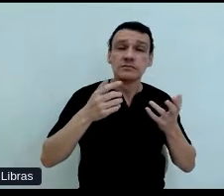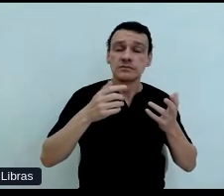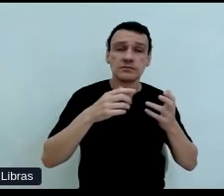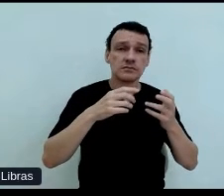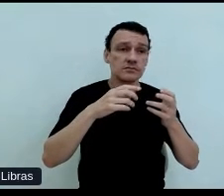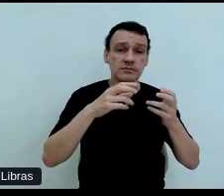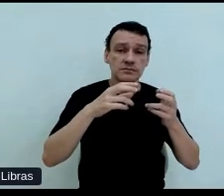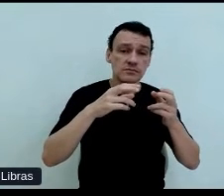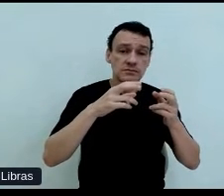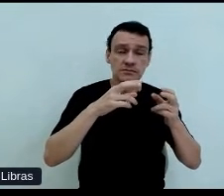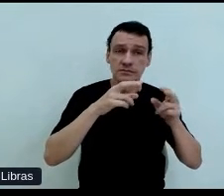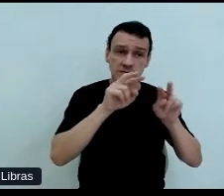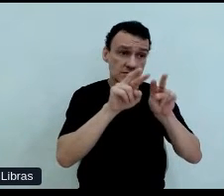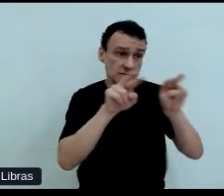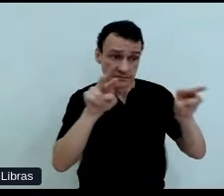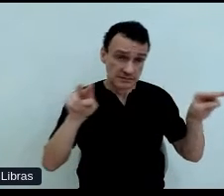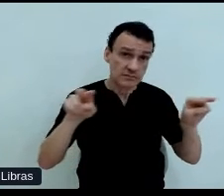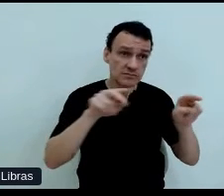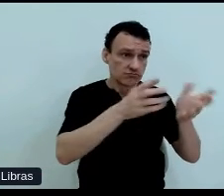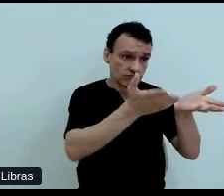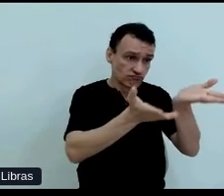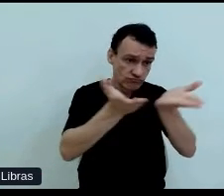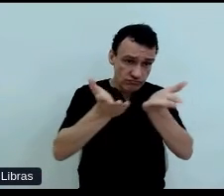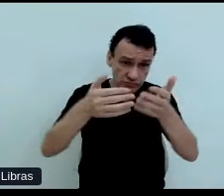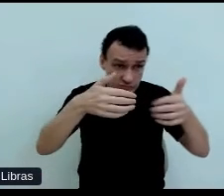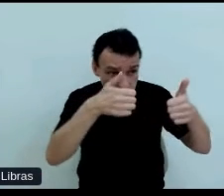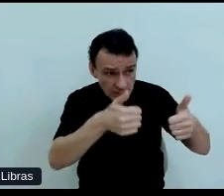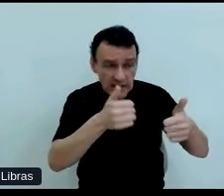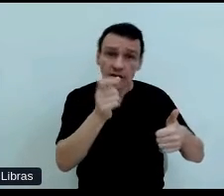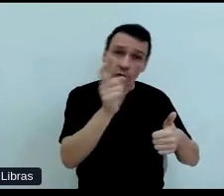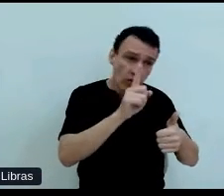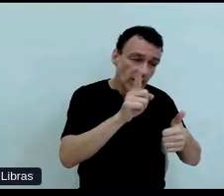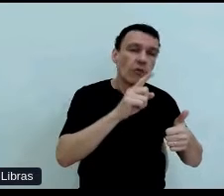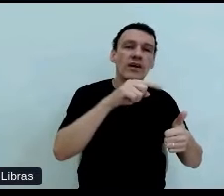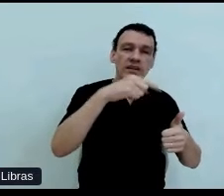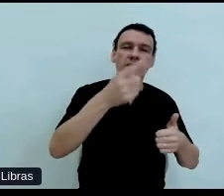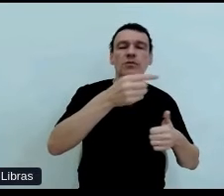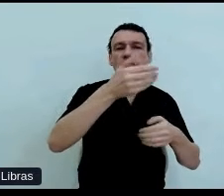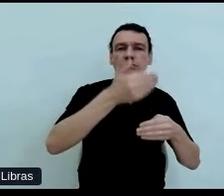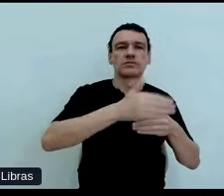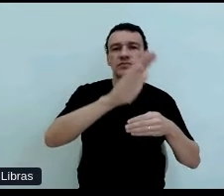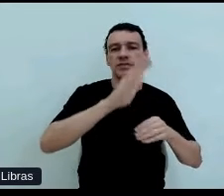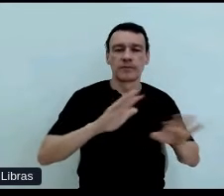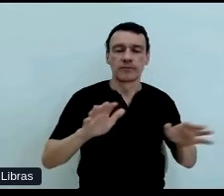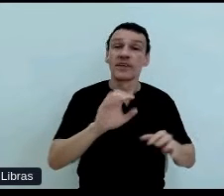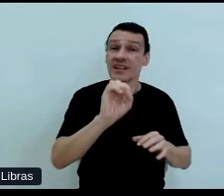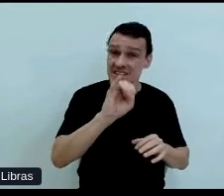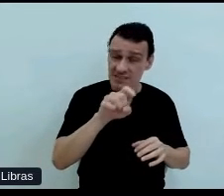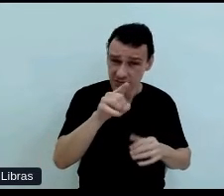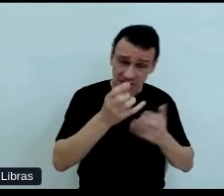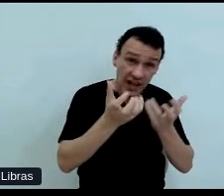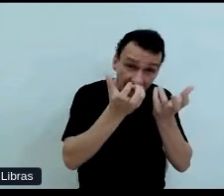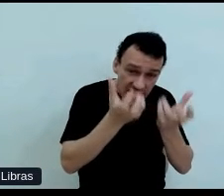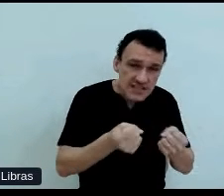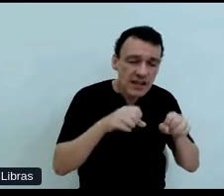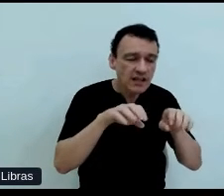equilíbrio. Né? Então, é um aspecto que nós devemos sempre olhar, e o quanto